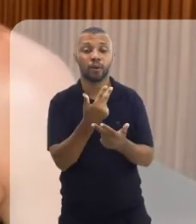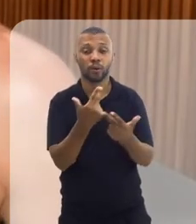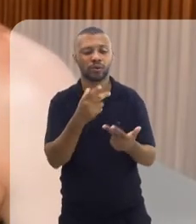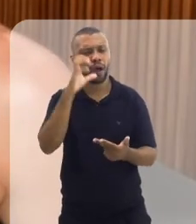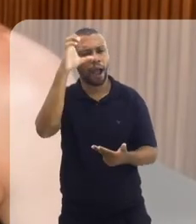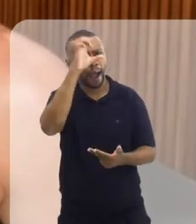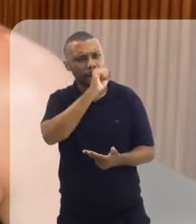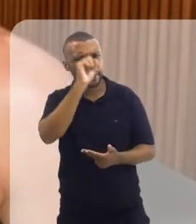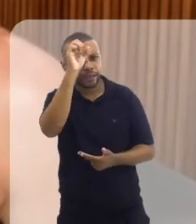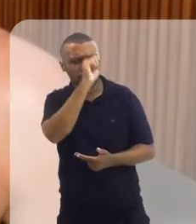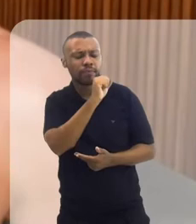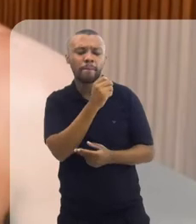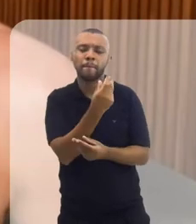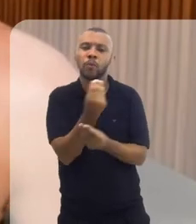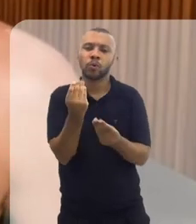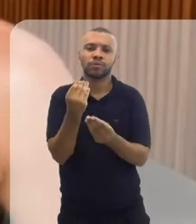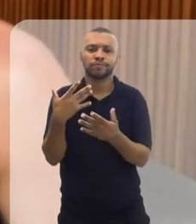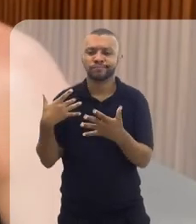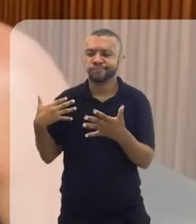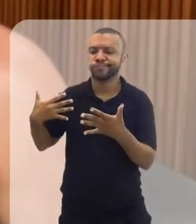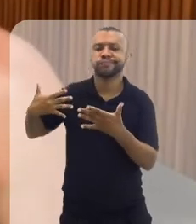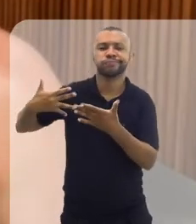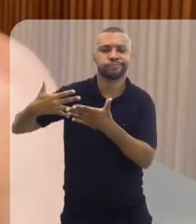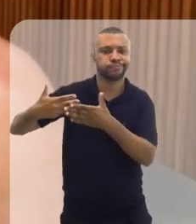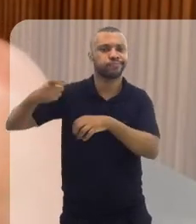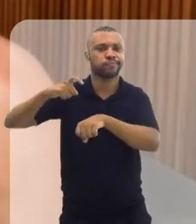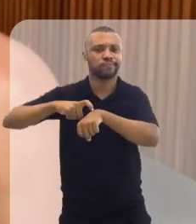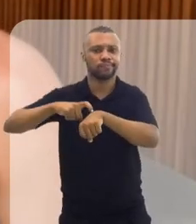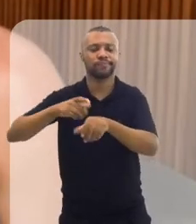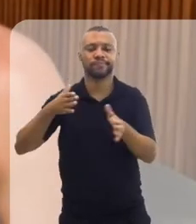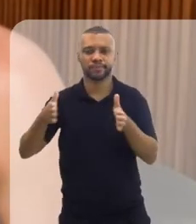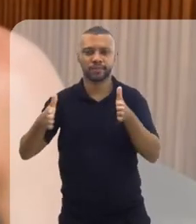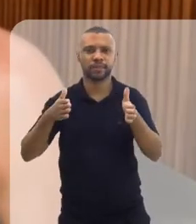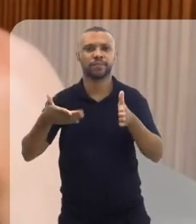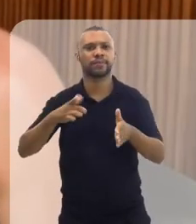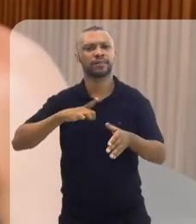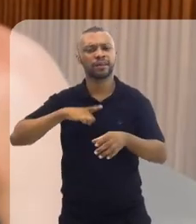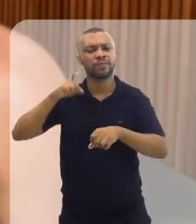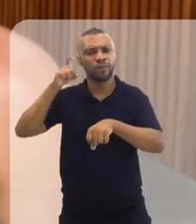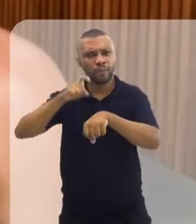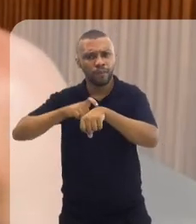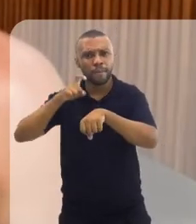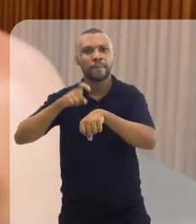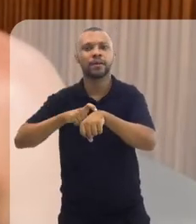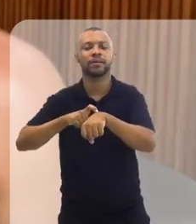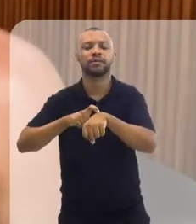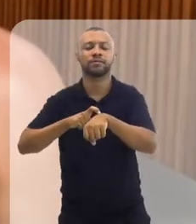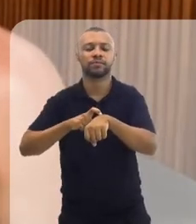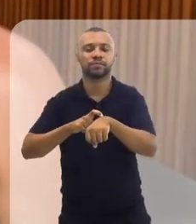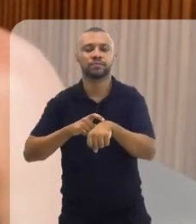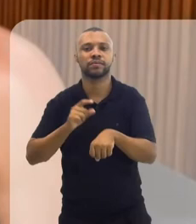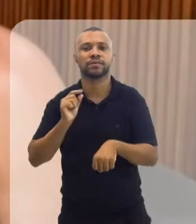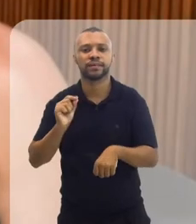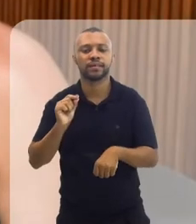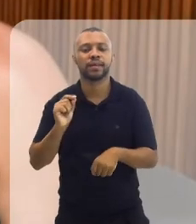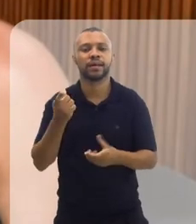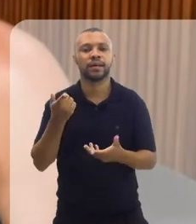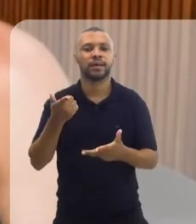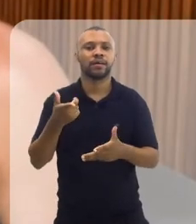uma coisa que eu aprendi bastante também nos últimos tempos. Teve